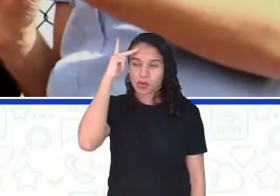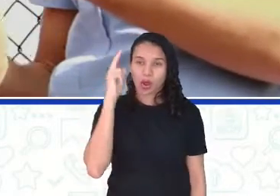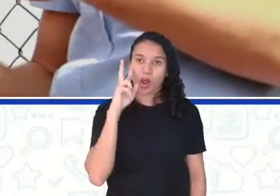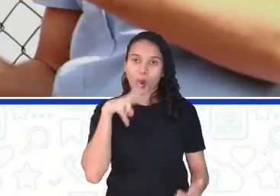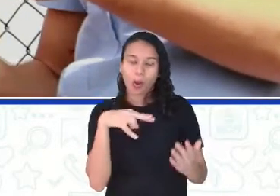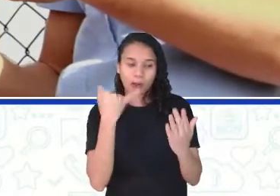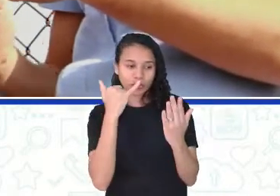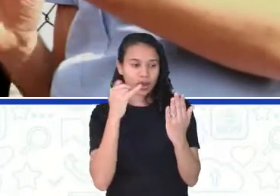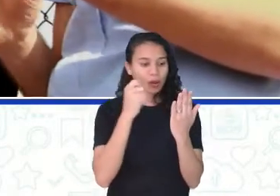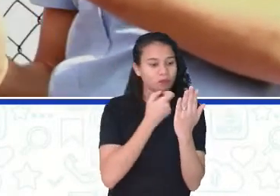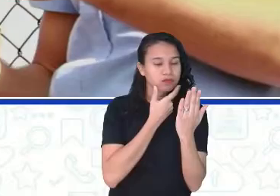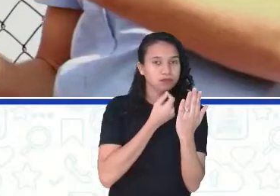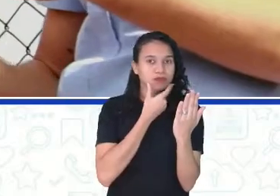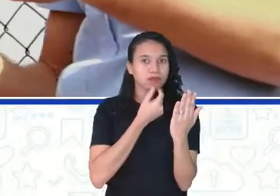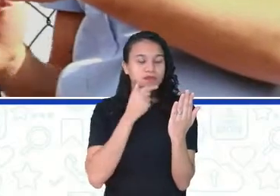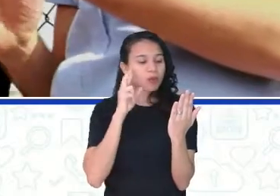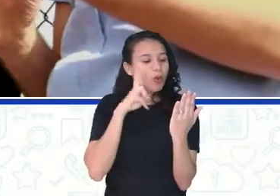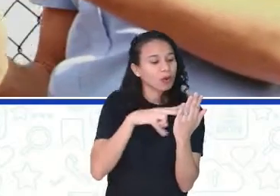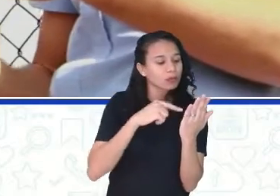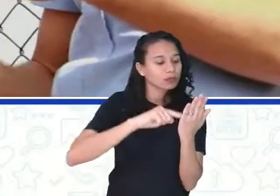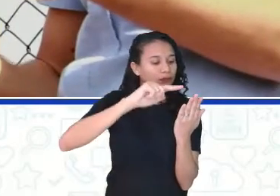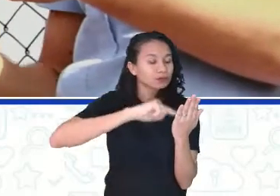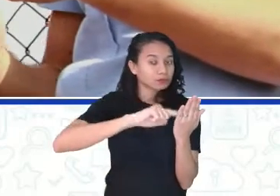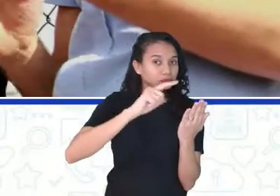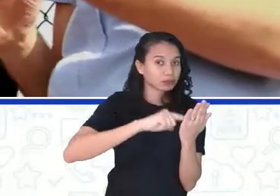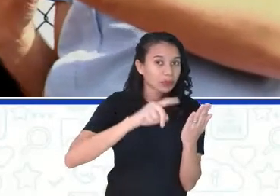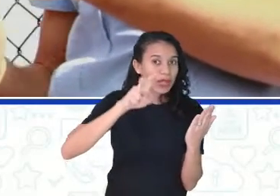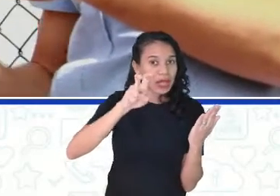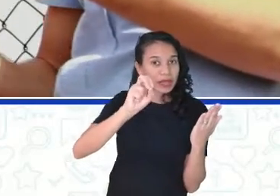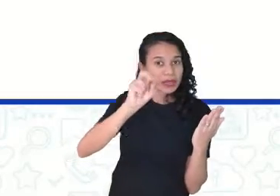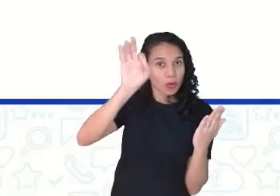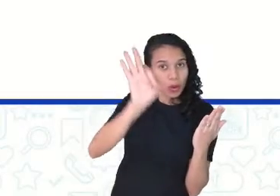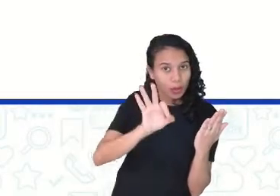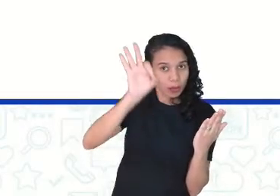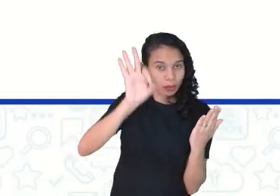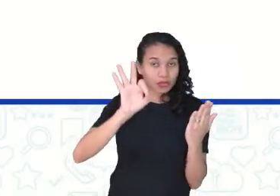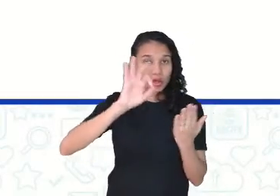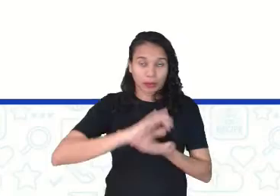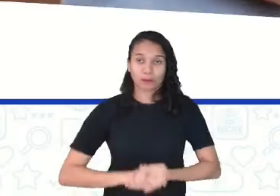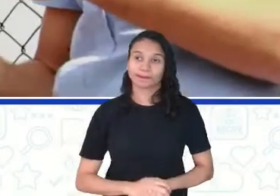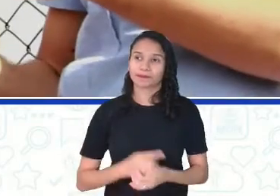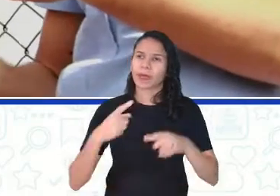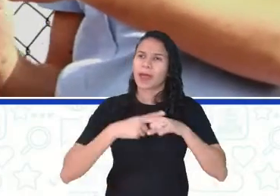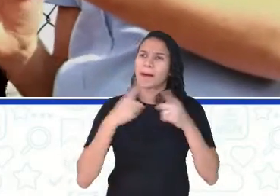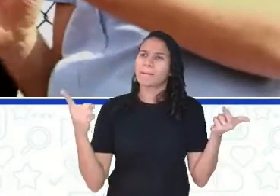estou destacando o rosto, que é meninos aí, tá vendo? Observou? 50%.